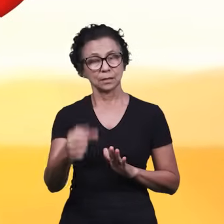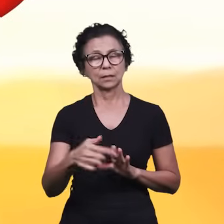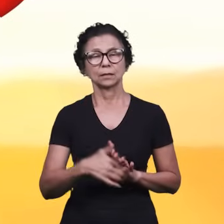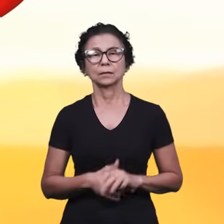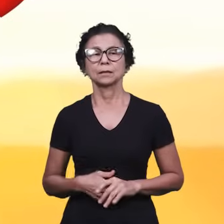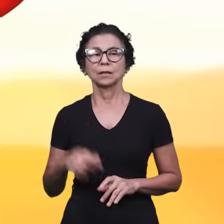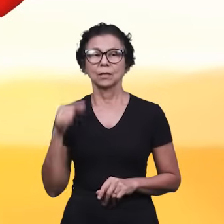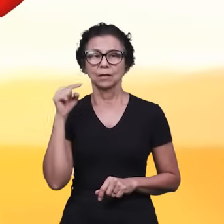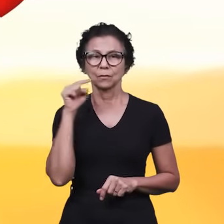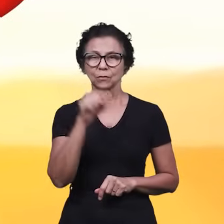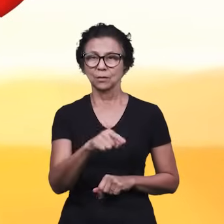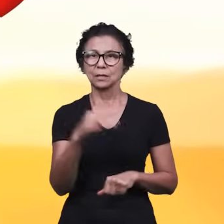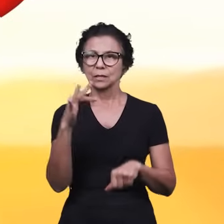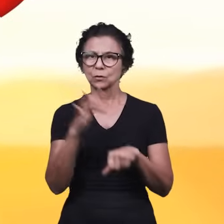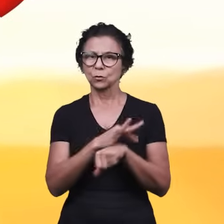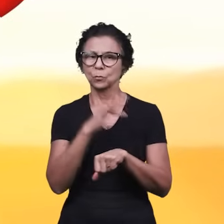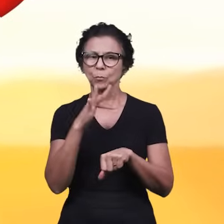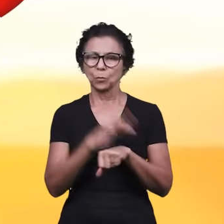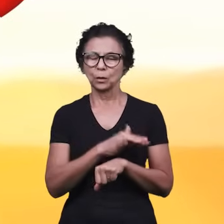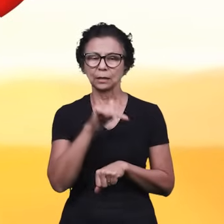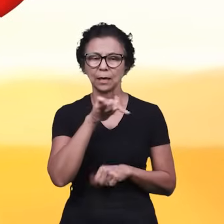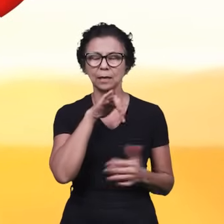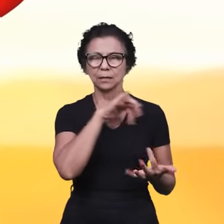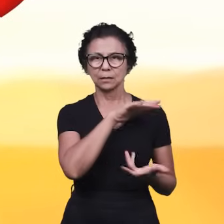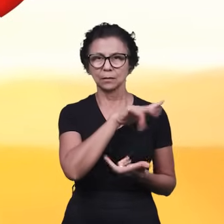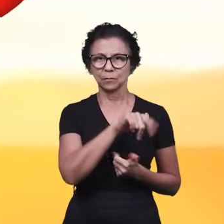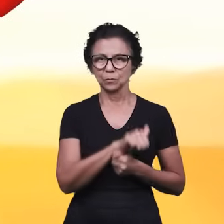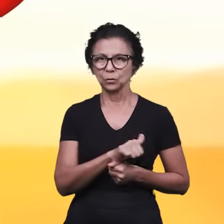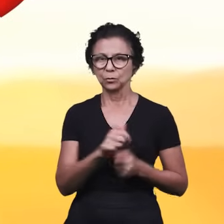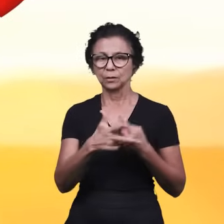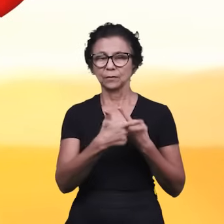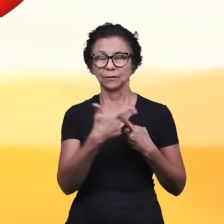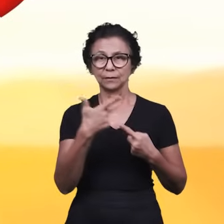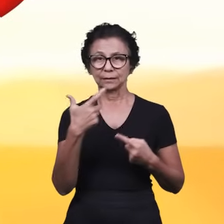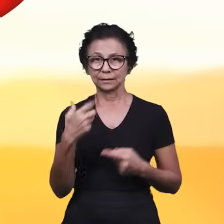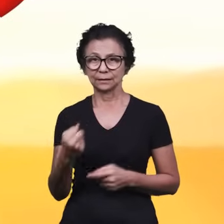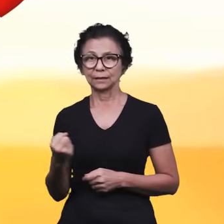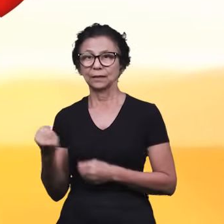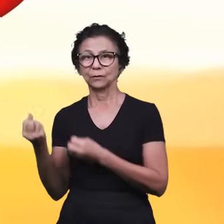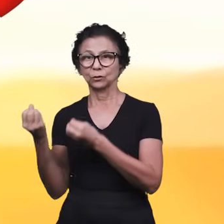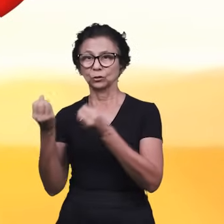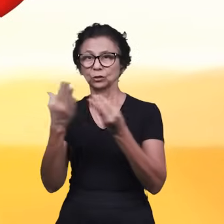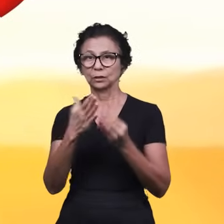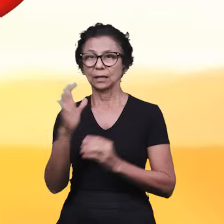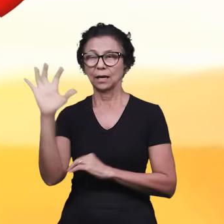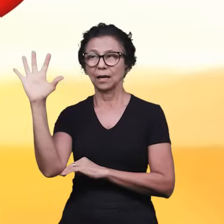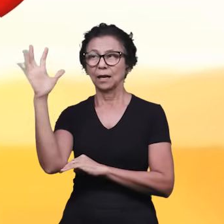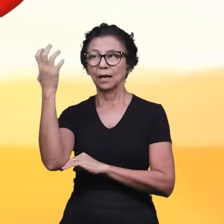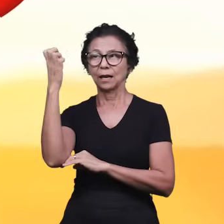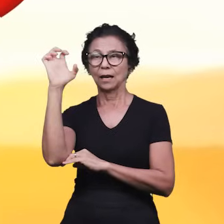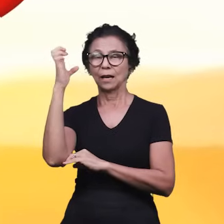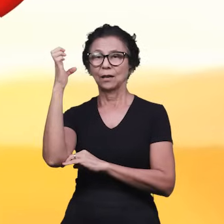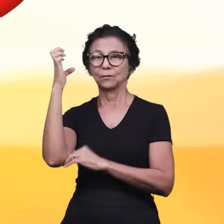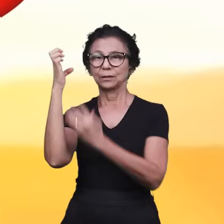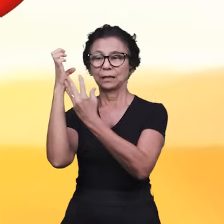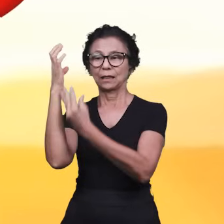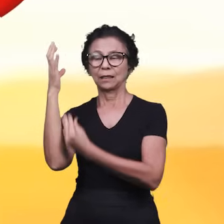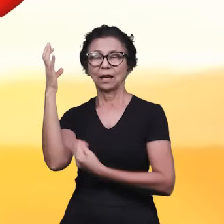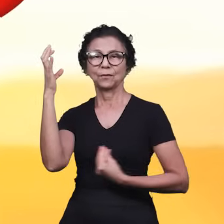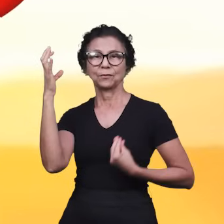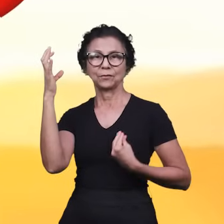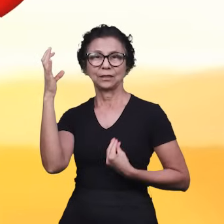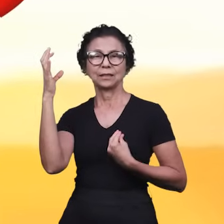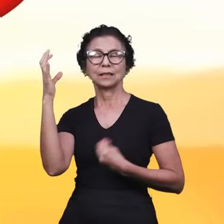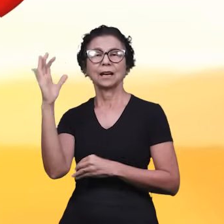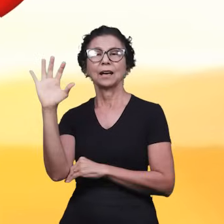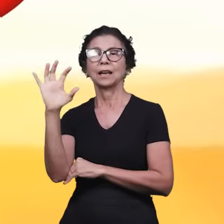que vencer, dar-lhe-ei a comer da árvore da vida que está no meio do paraíso de Deus. Essa